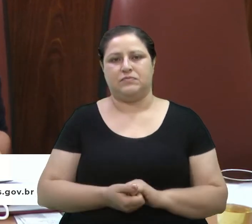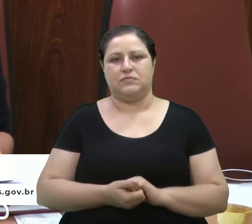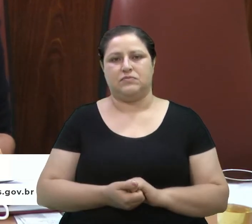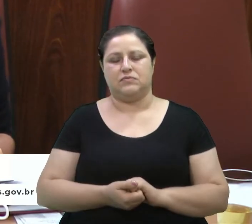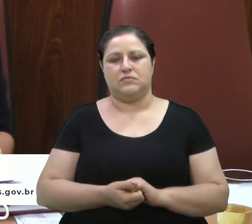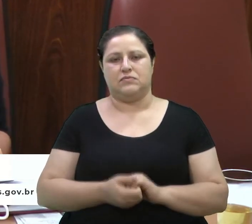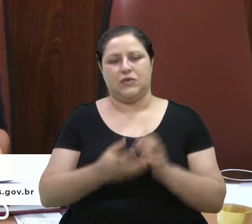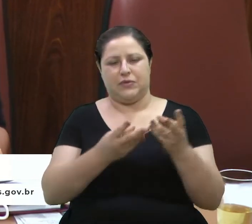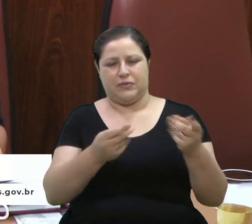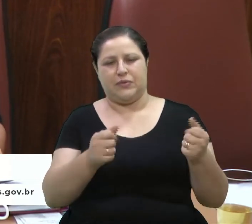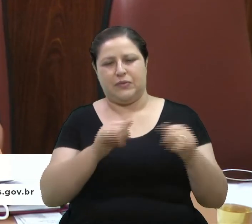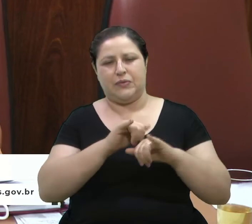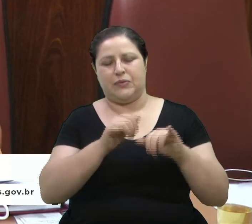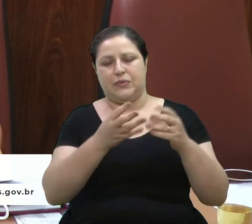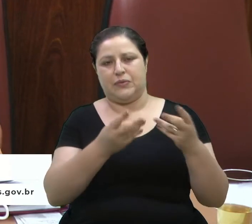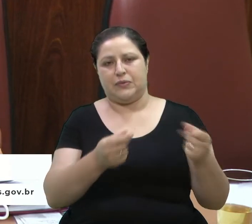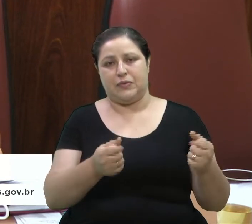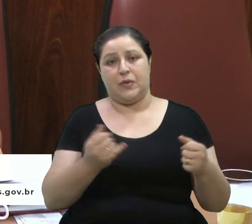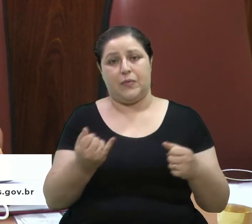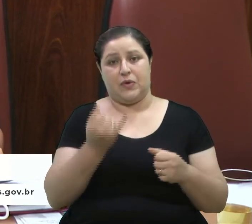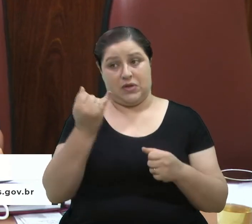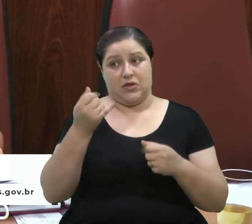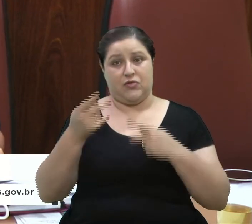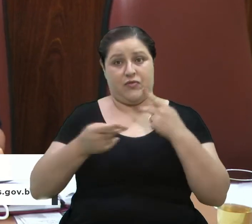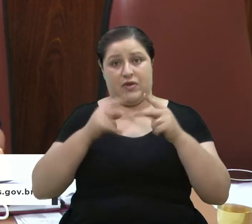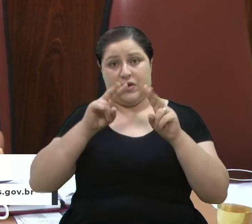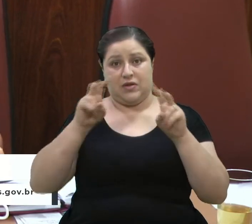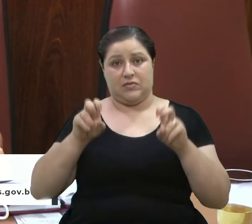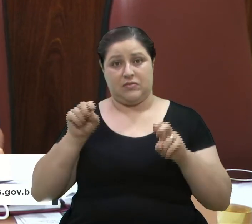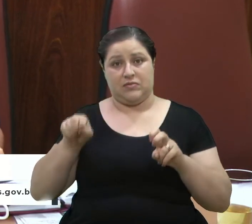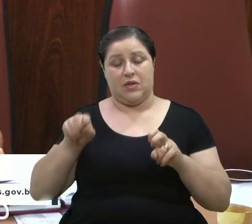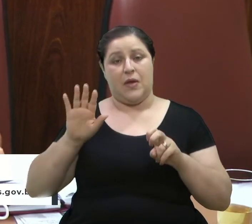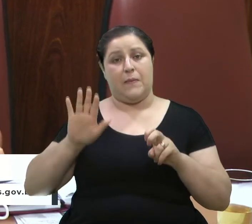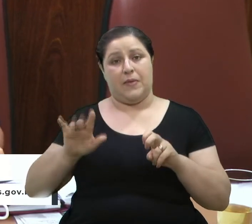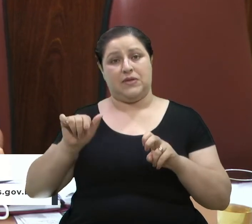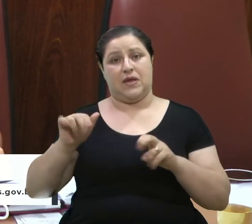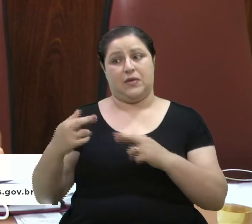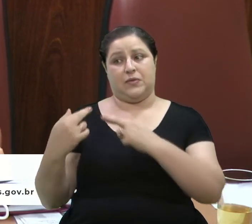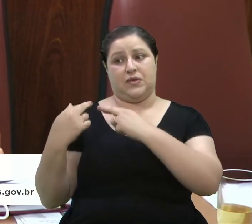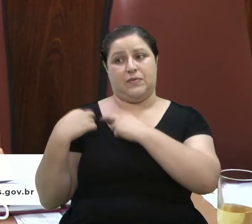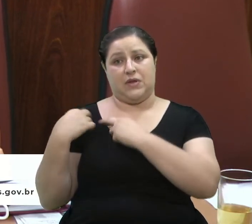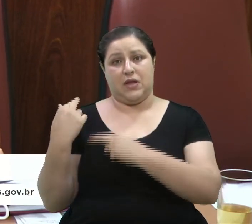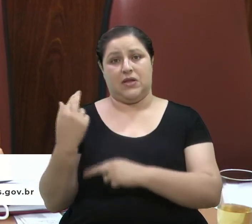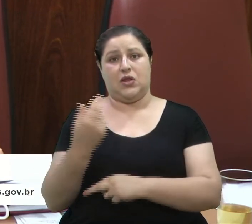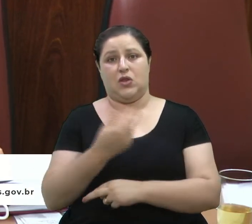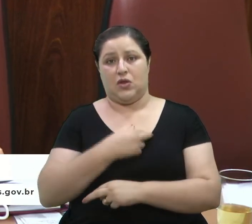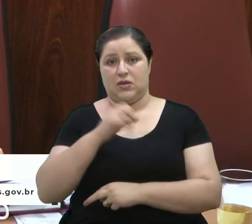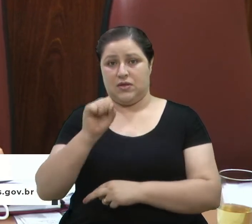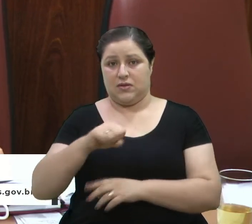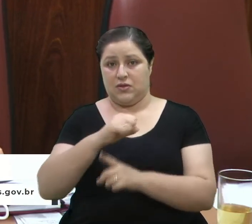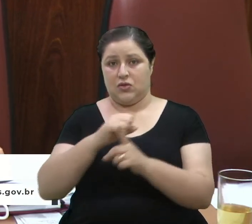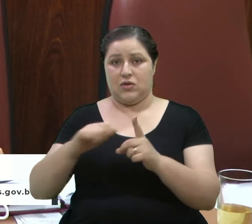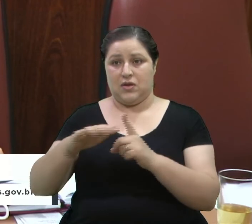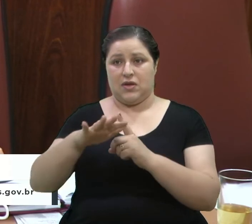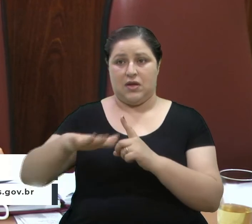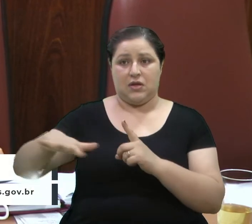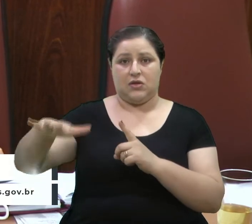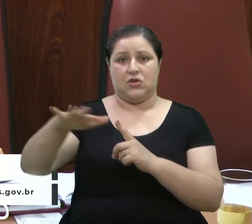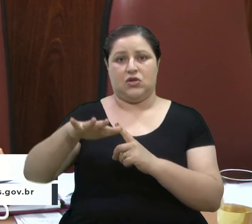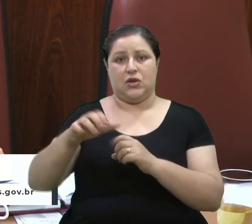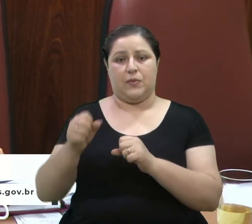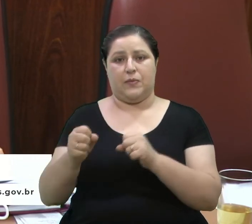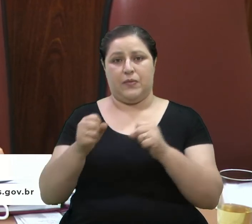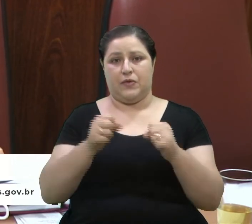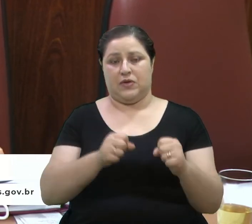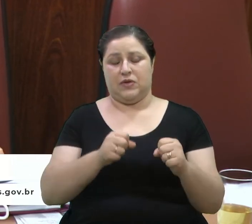essa questão, mas colocar que ela é responsabilidade nossa, sim, da sociedade como um todo e do poder